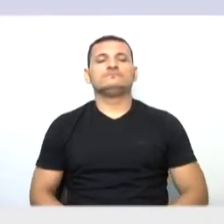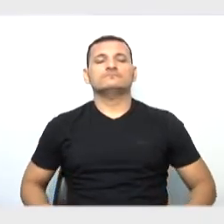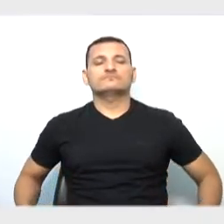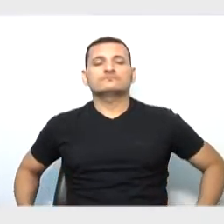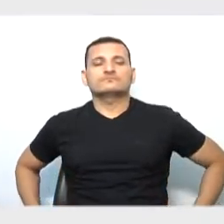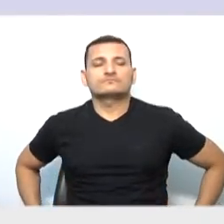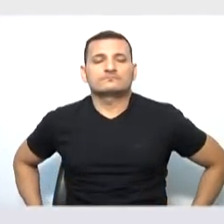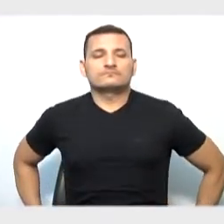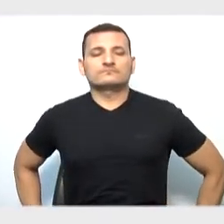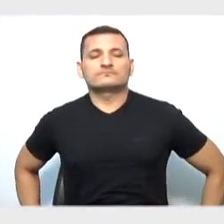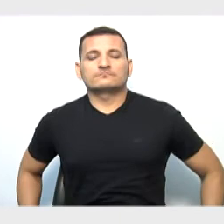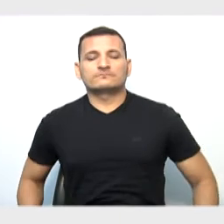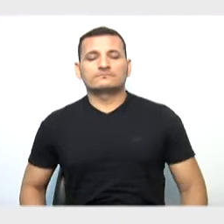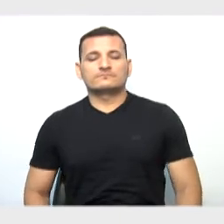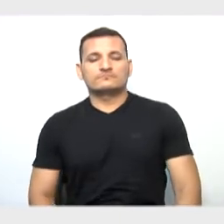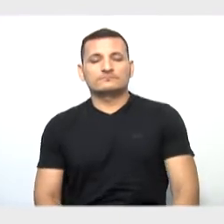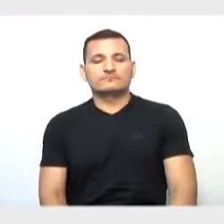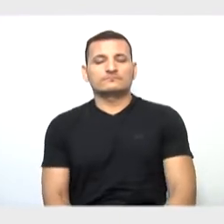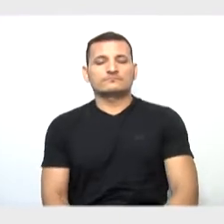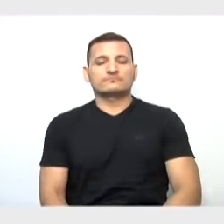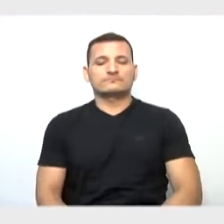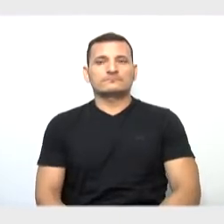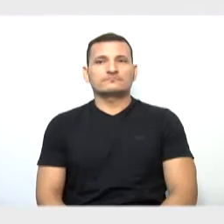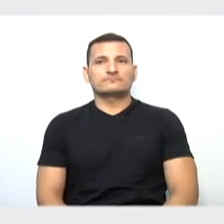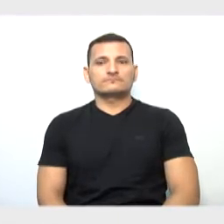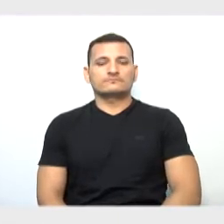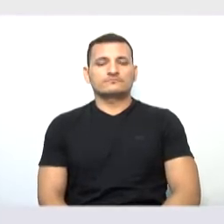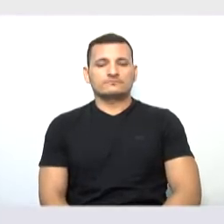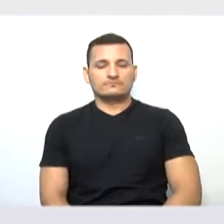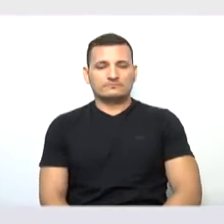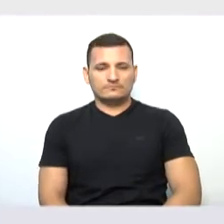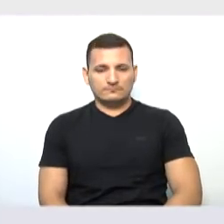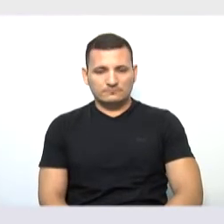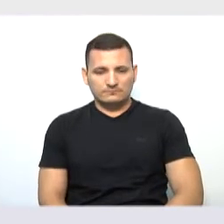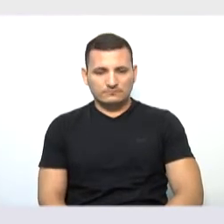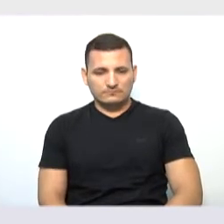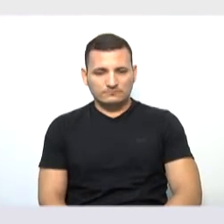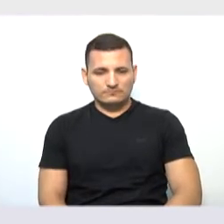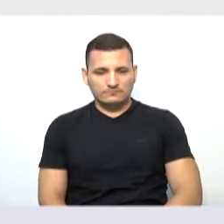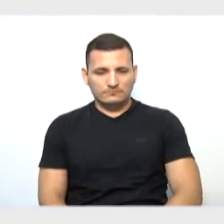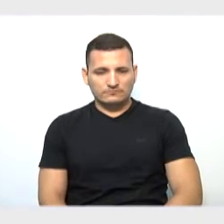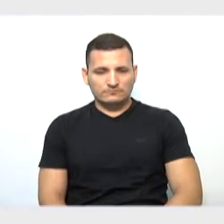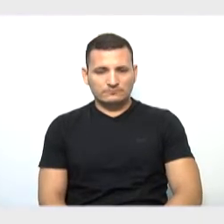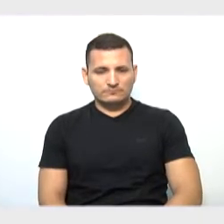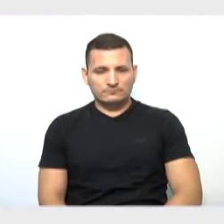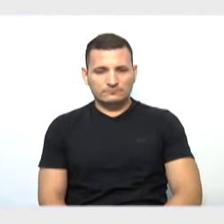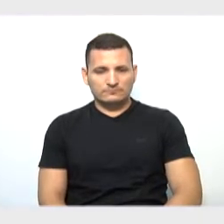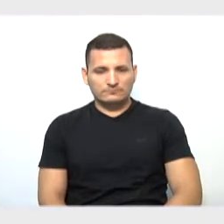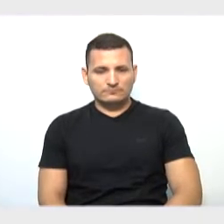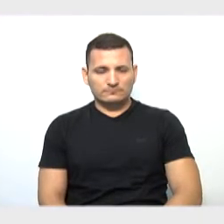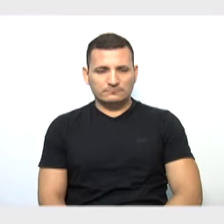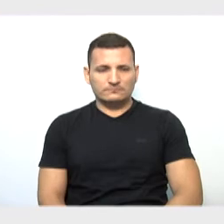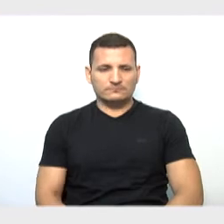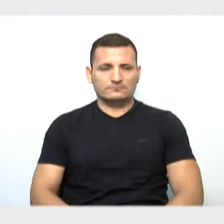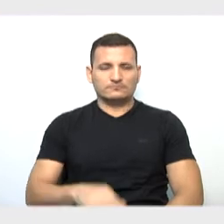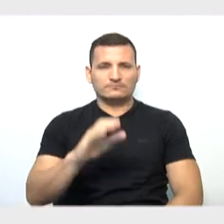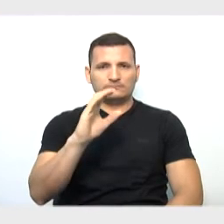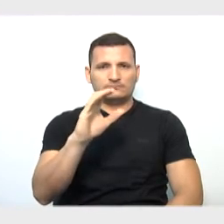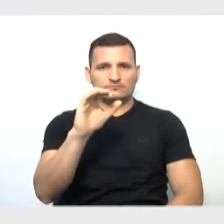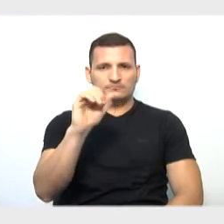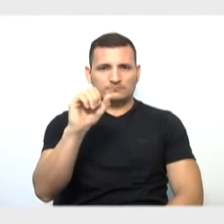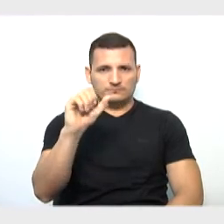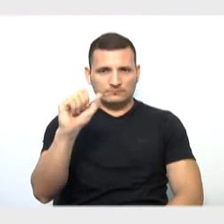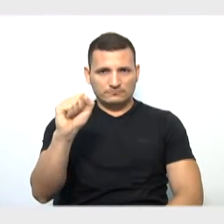Inicialmente, nós fomos lá com o nosso CSS,